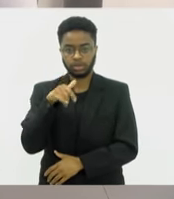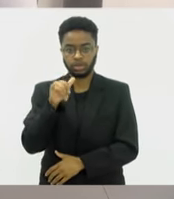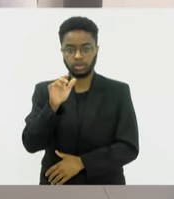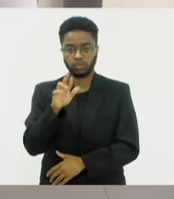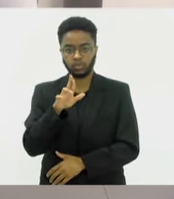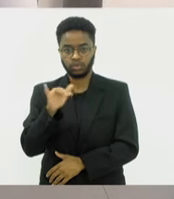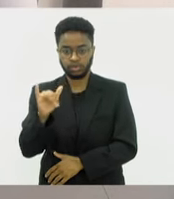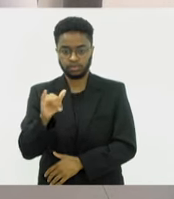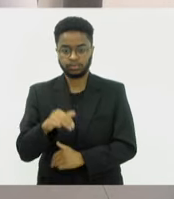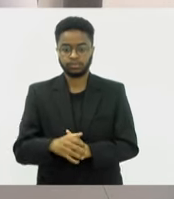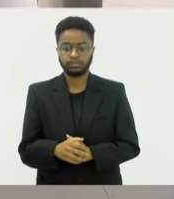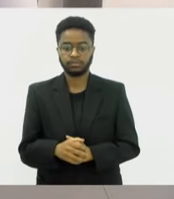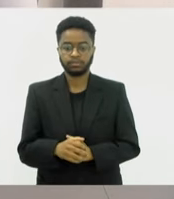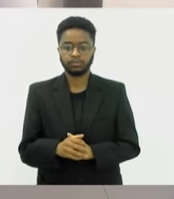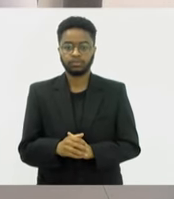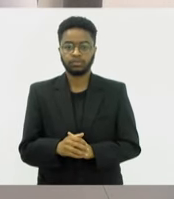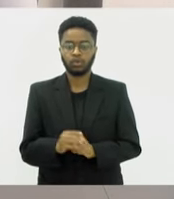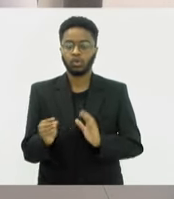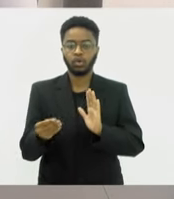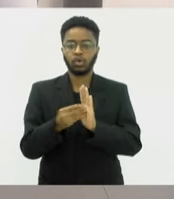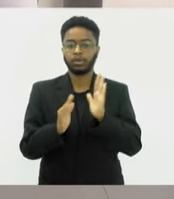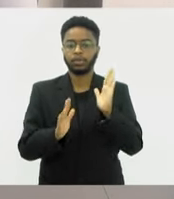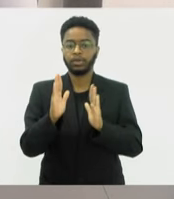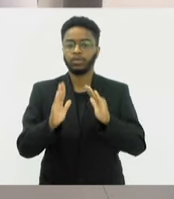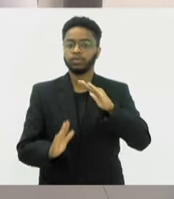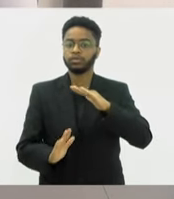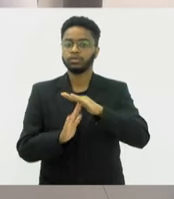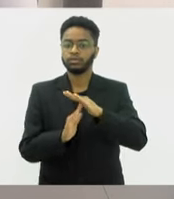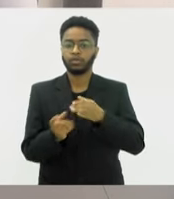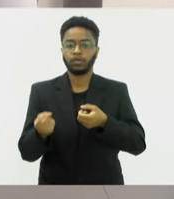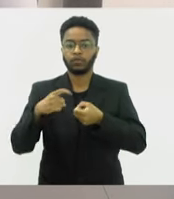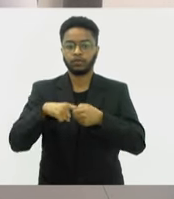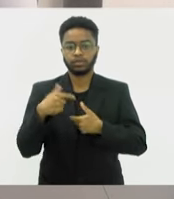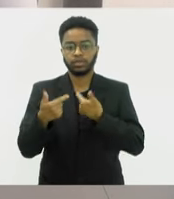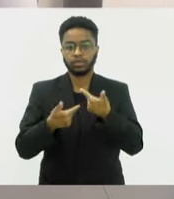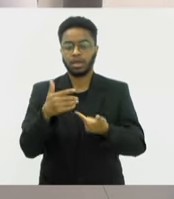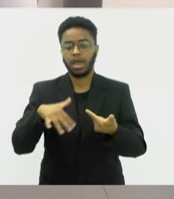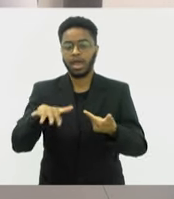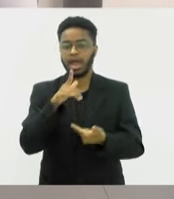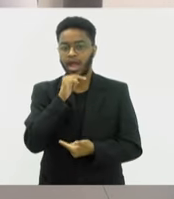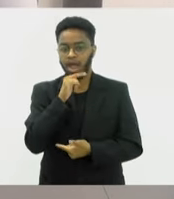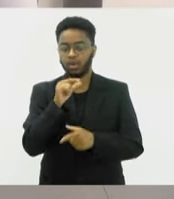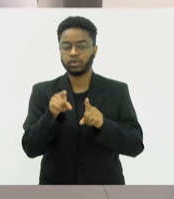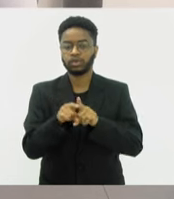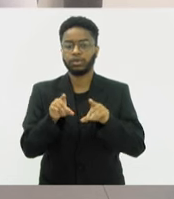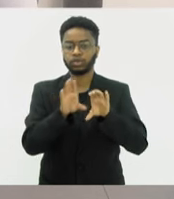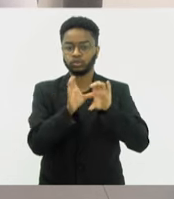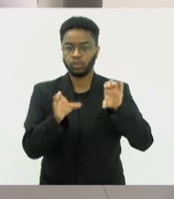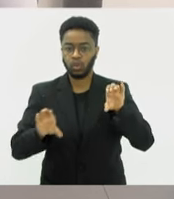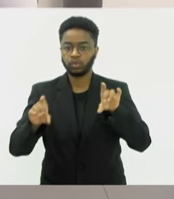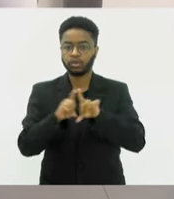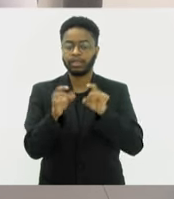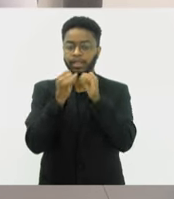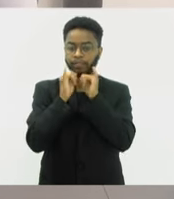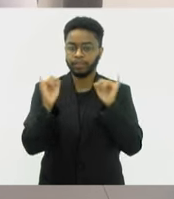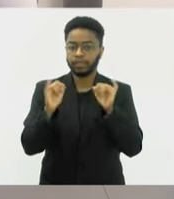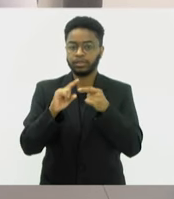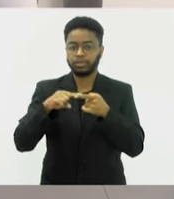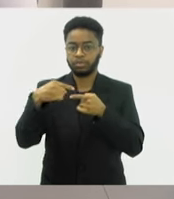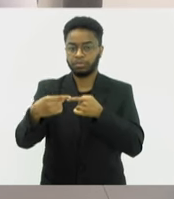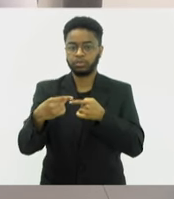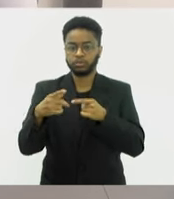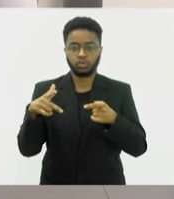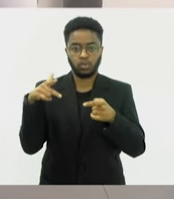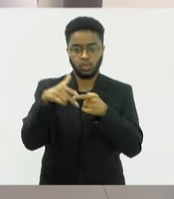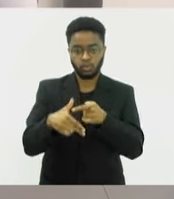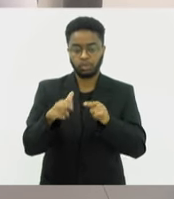que estabelece prazo máximo para restabelecimento dos serviços públicos de água, esgoto e energia elétrica após interrupção